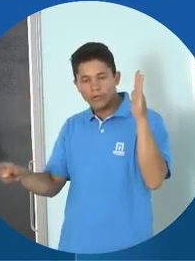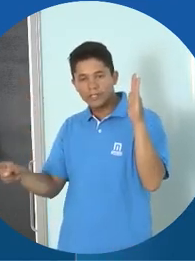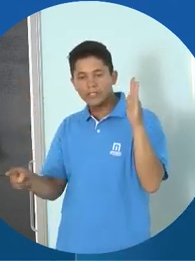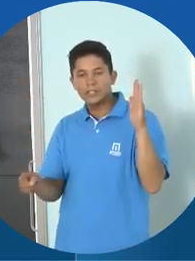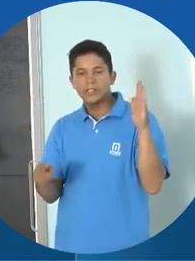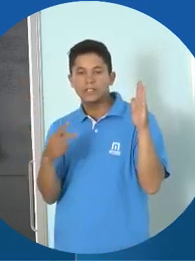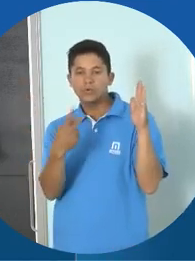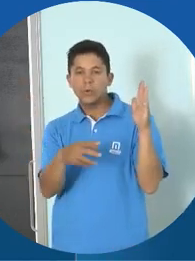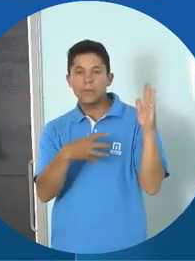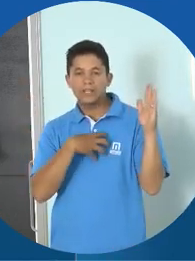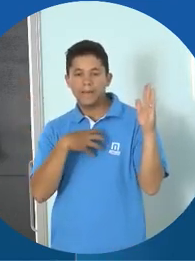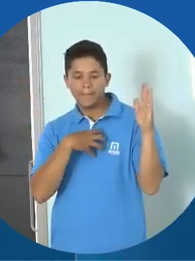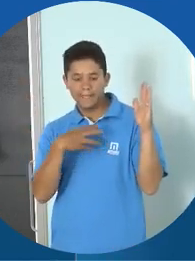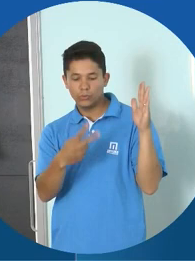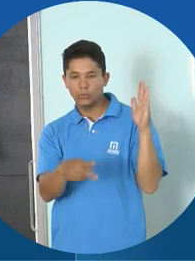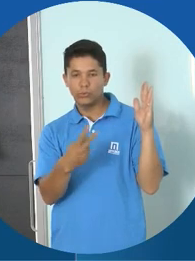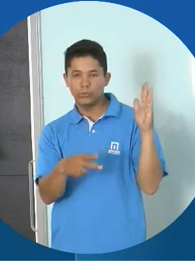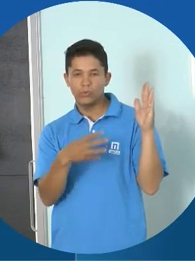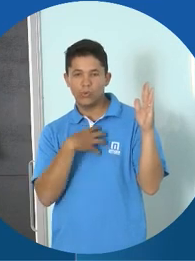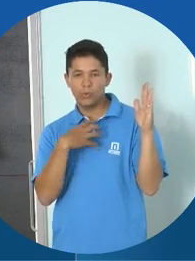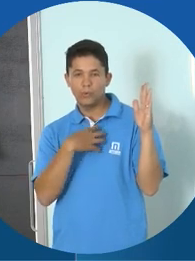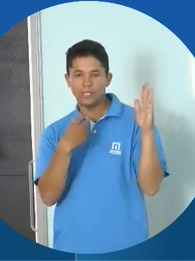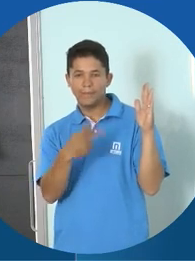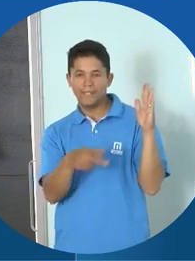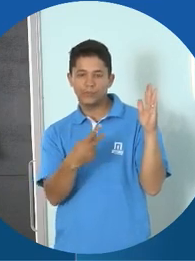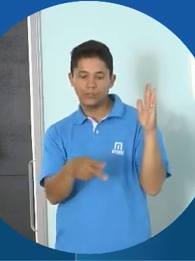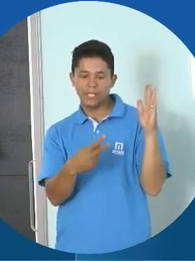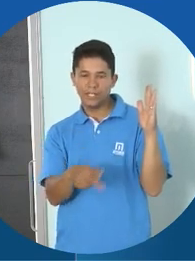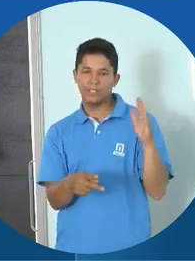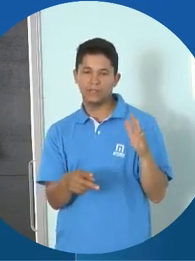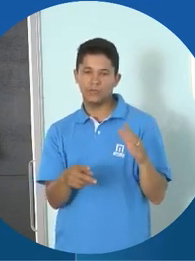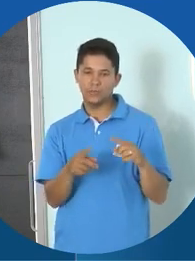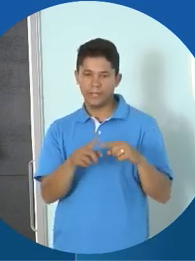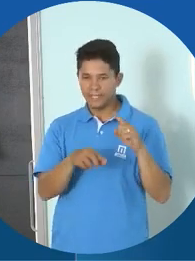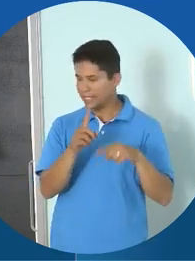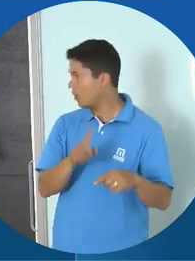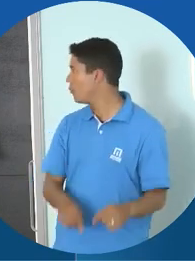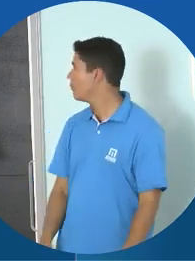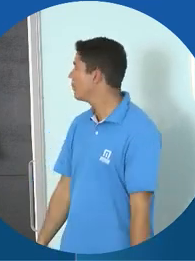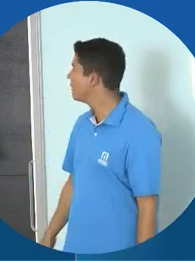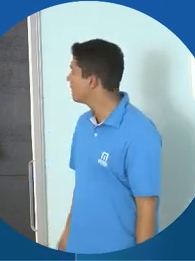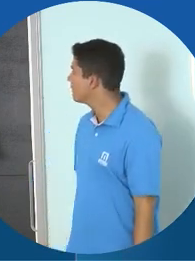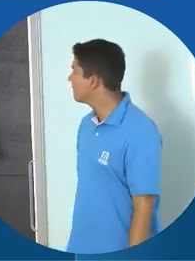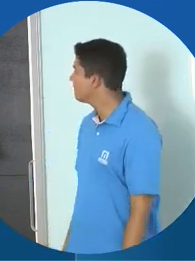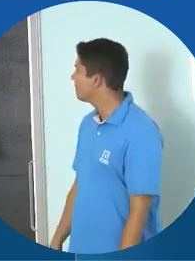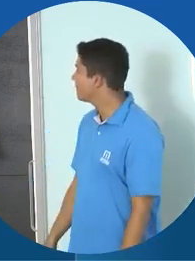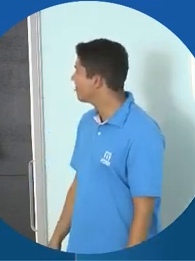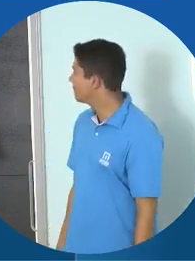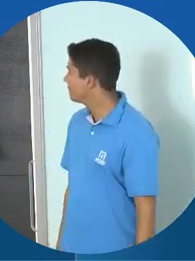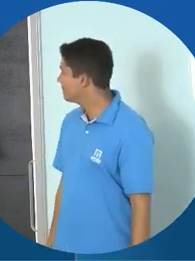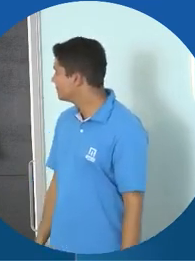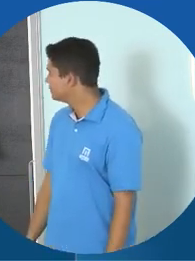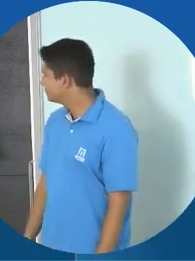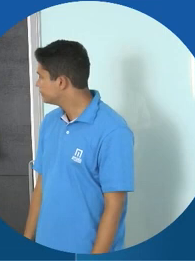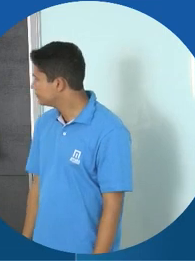os pontos de resistência dessa interação solo-estrutura.